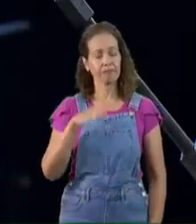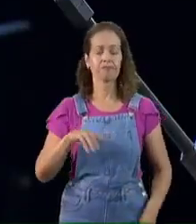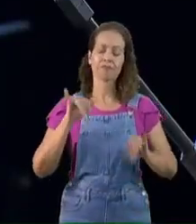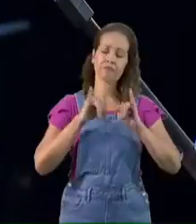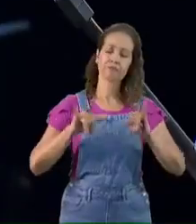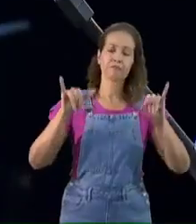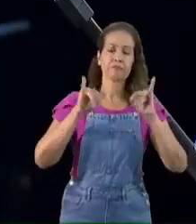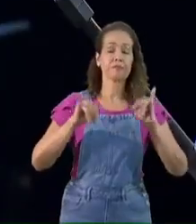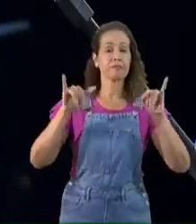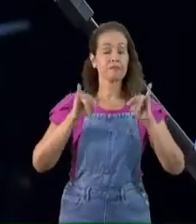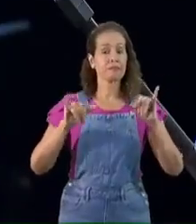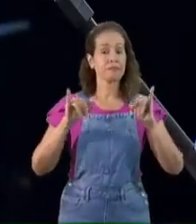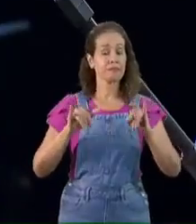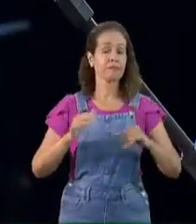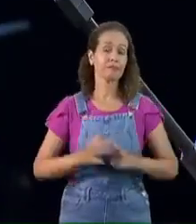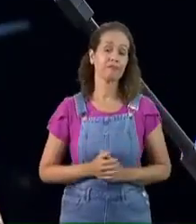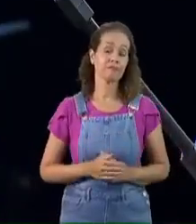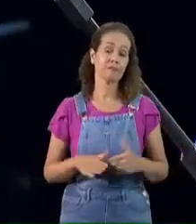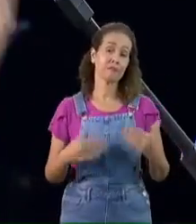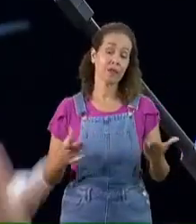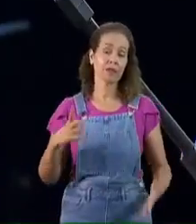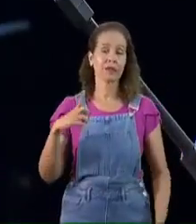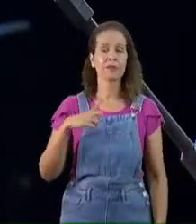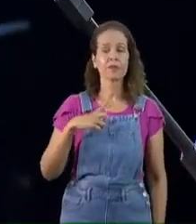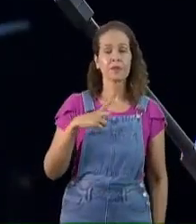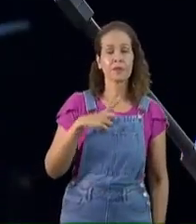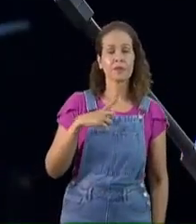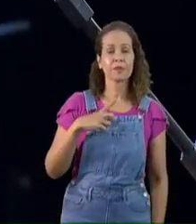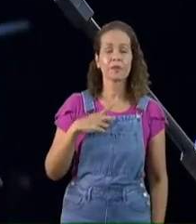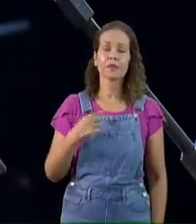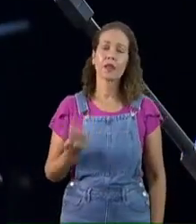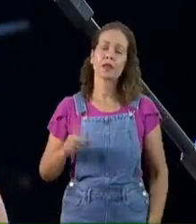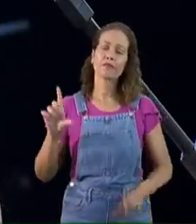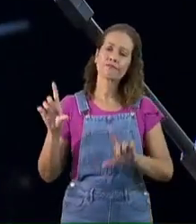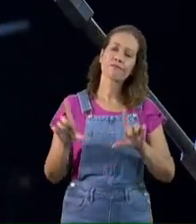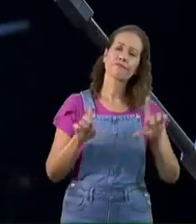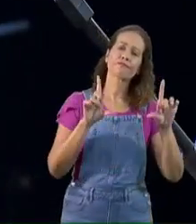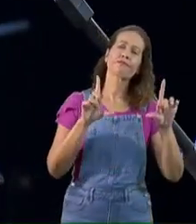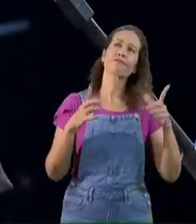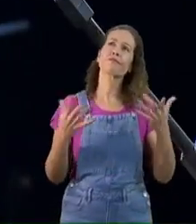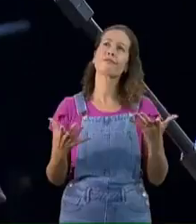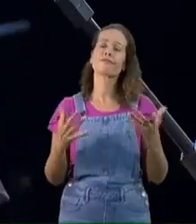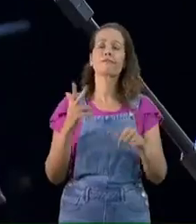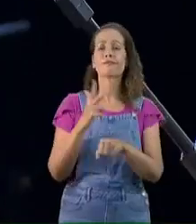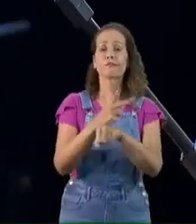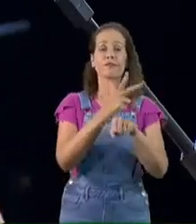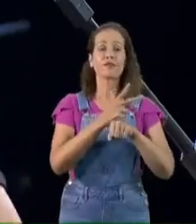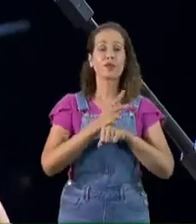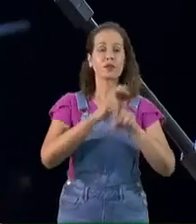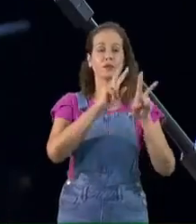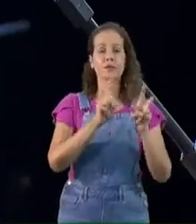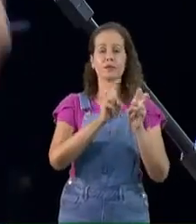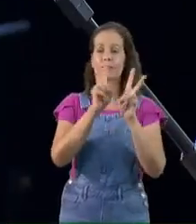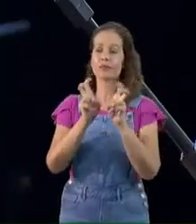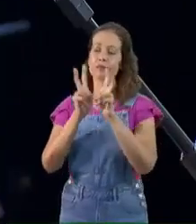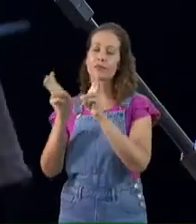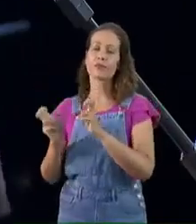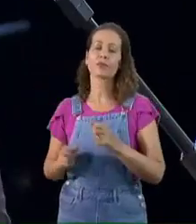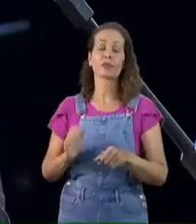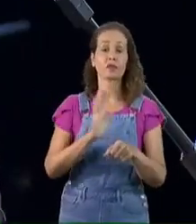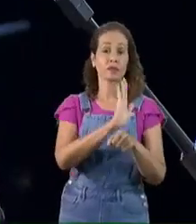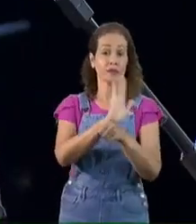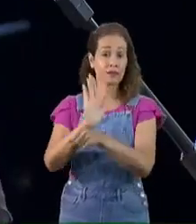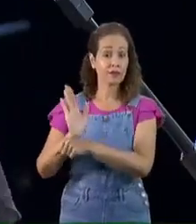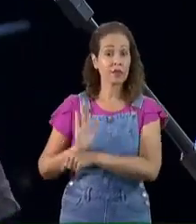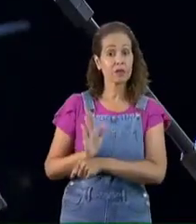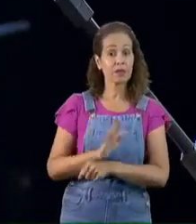Instagram nesse período de pandemia. Então, a gente teve alguns quadros exclusivos no Instagram, a gente fez alguns vídeos temáticos, juntando alguns filmes que as